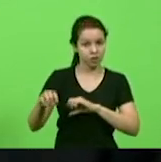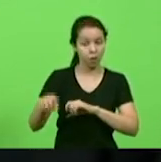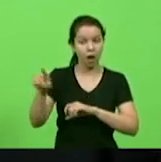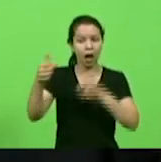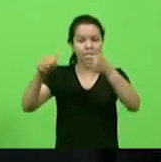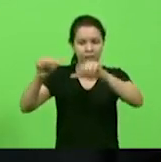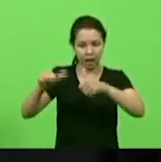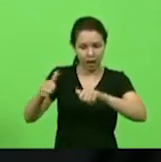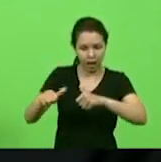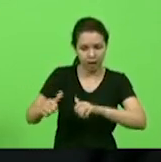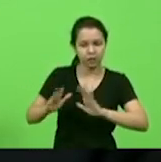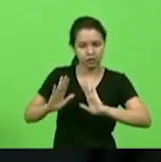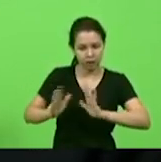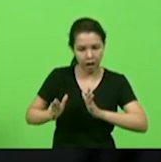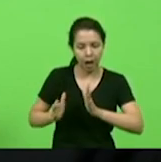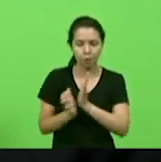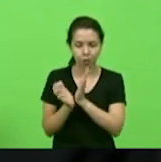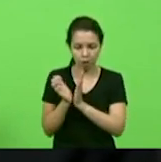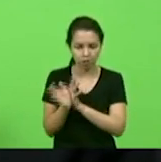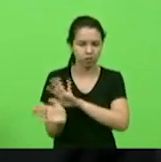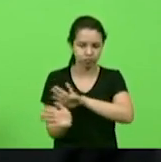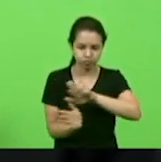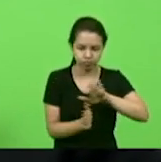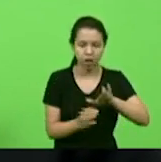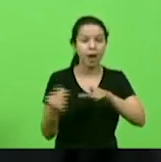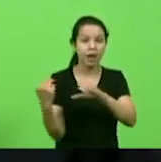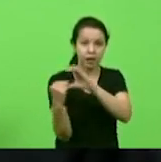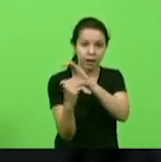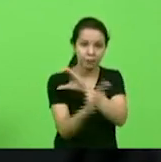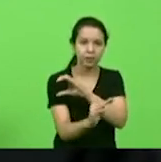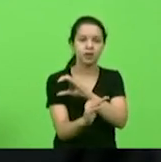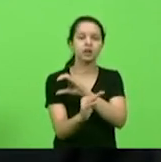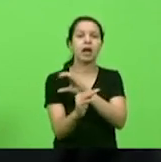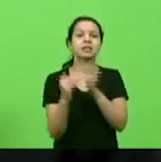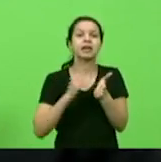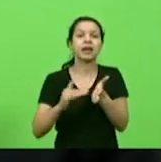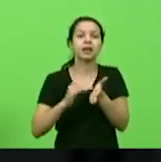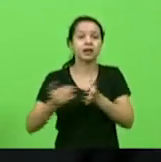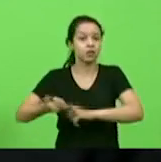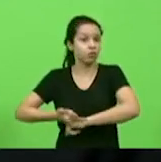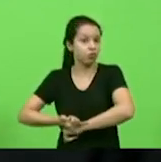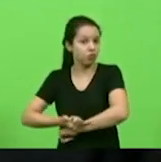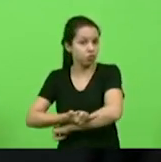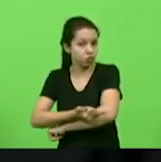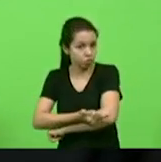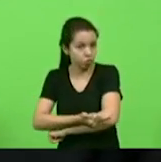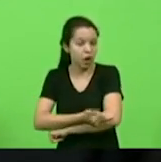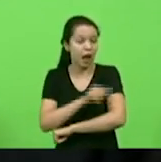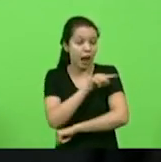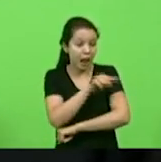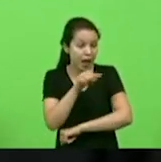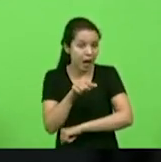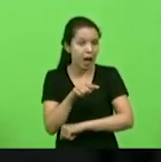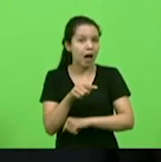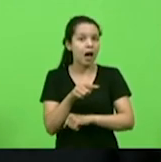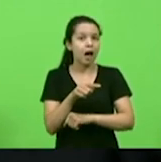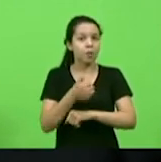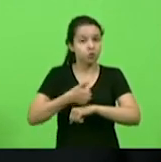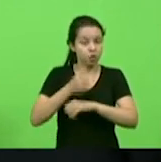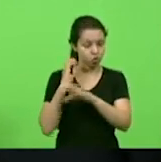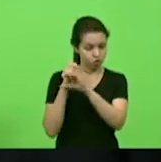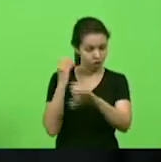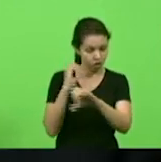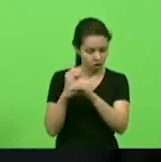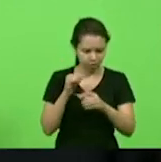parte burocrática, encaminha para a Secretaria de Infraestrutura, que os engenheiros vão analisar a viabilidade,